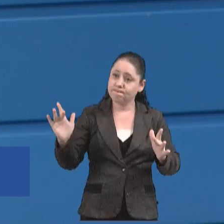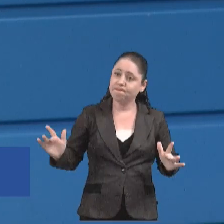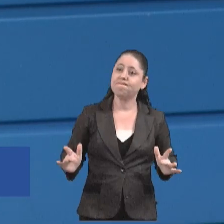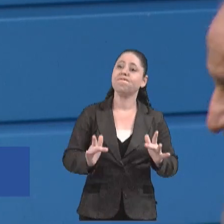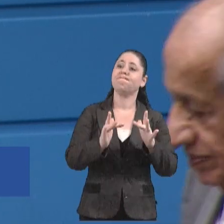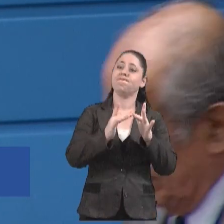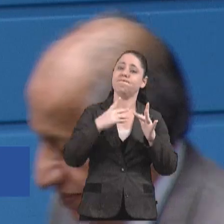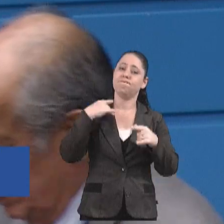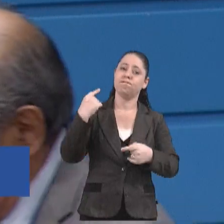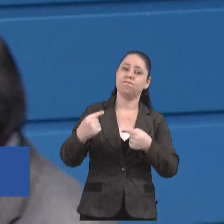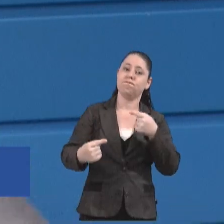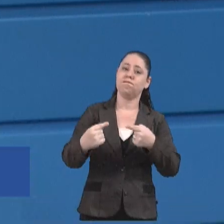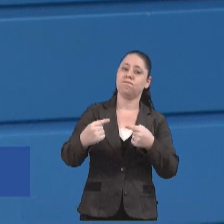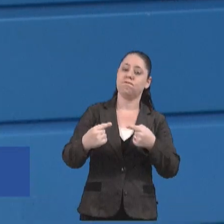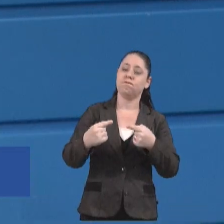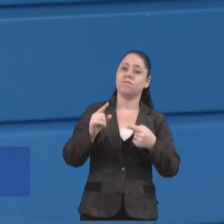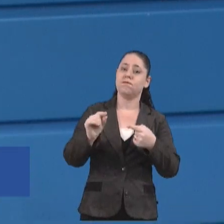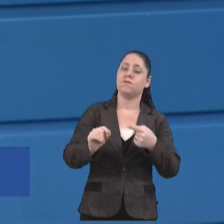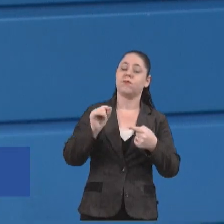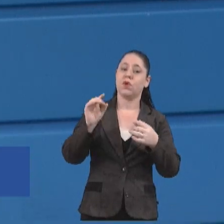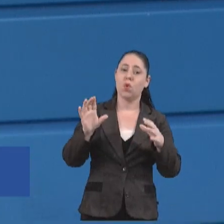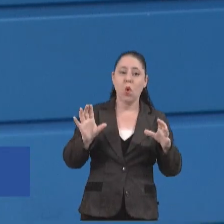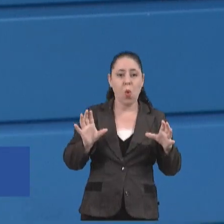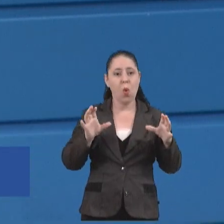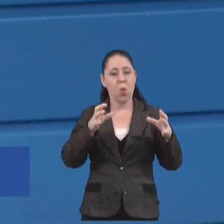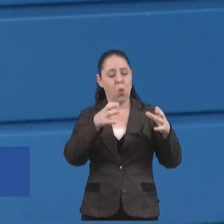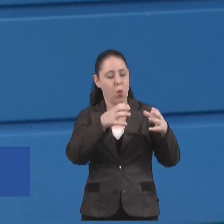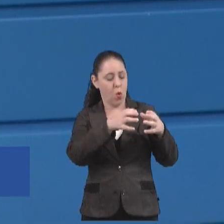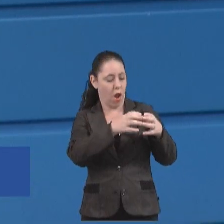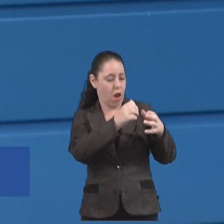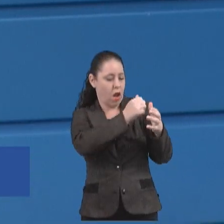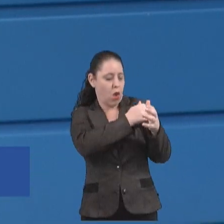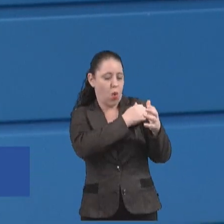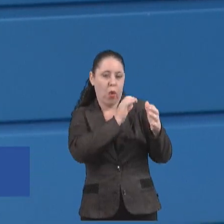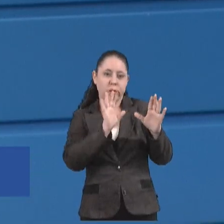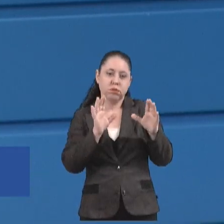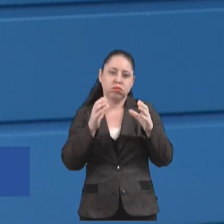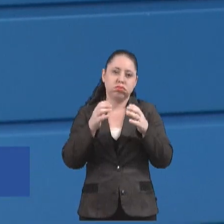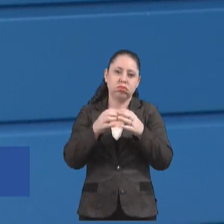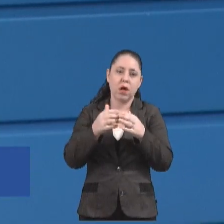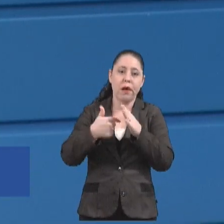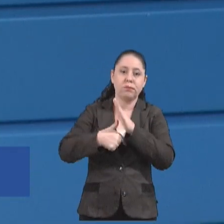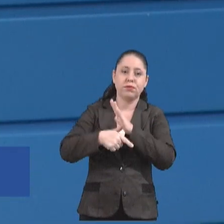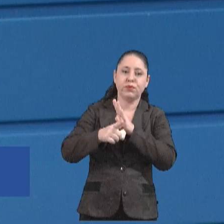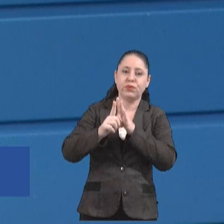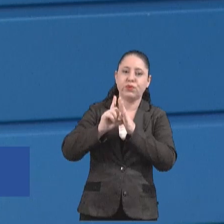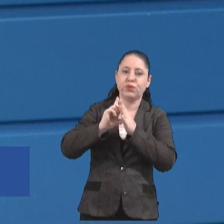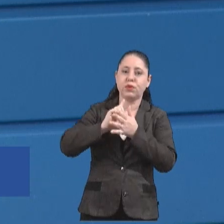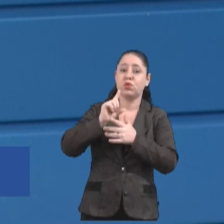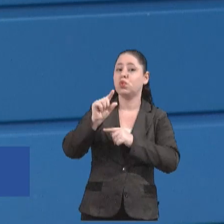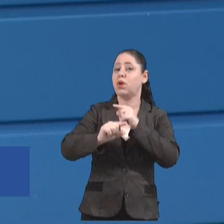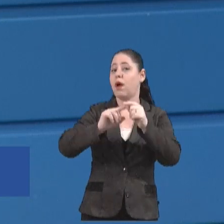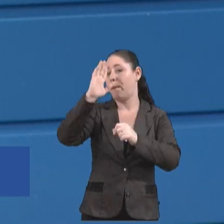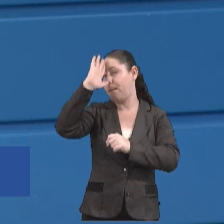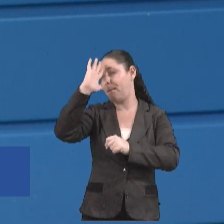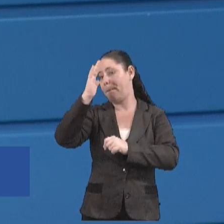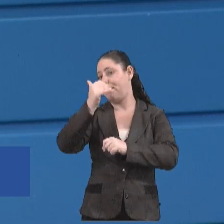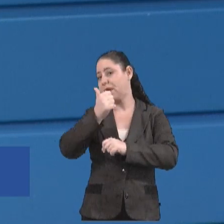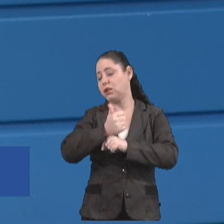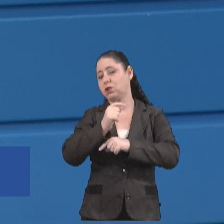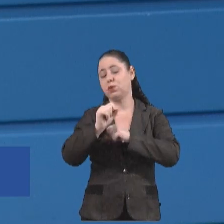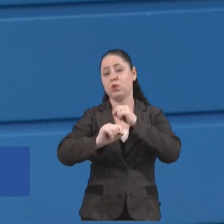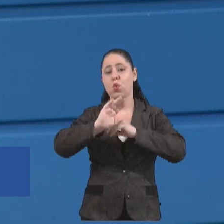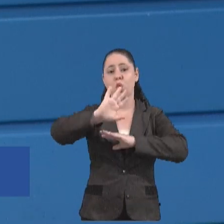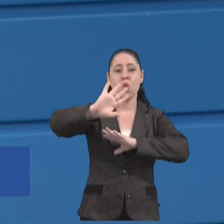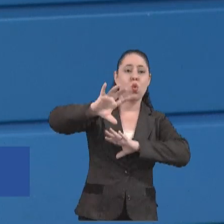nós temos que discutir com a classe estudantil cada vez mais precoce, princípio de